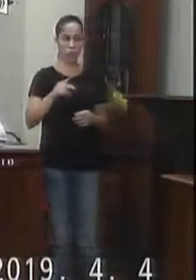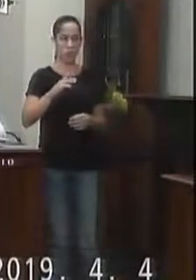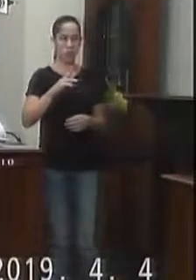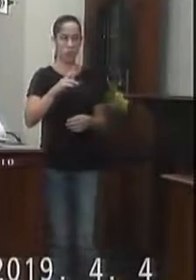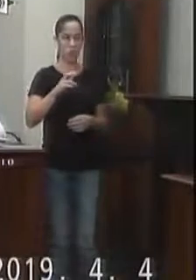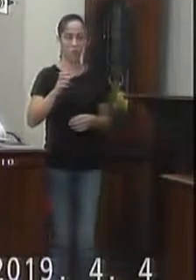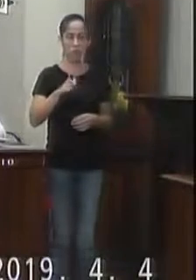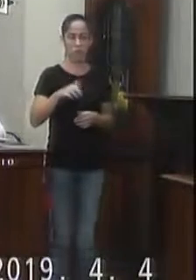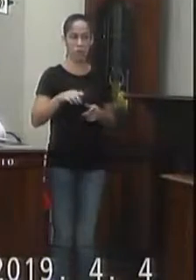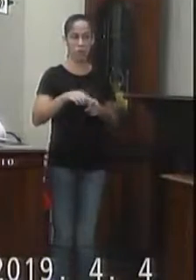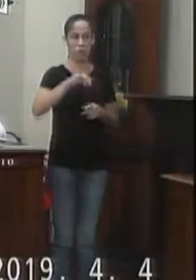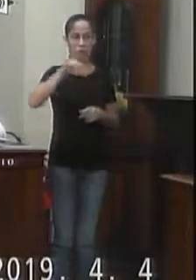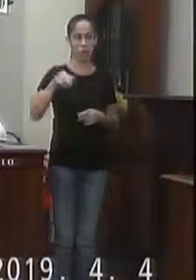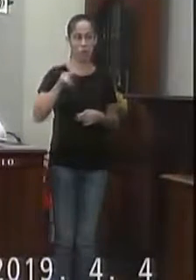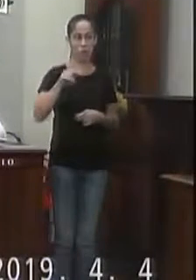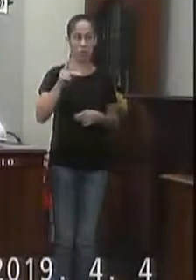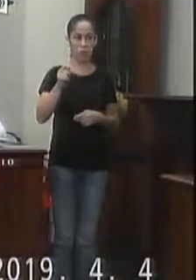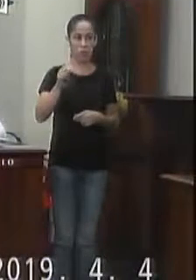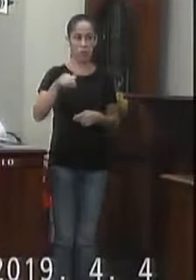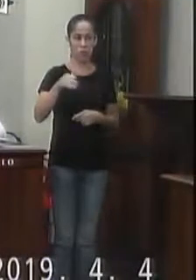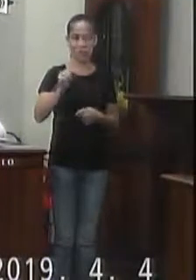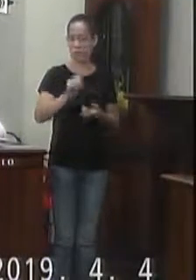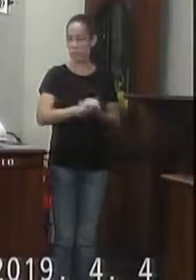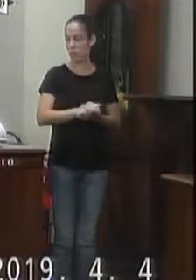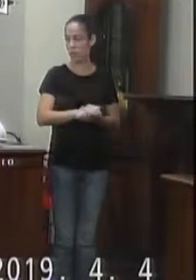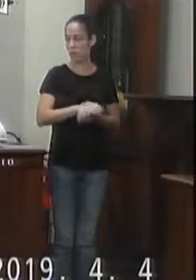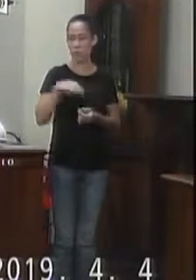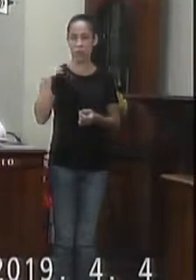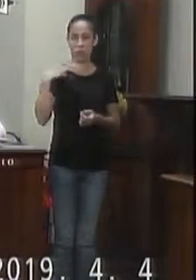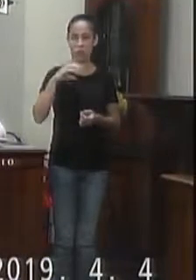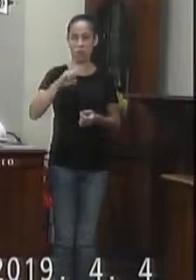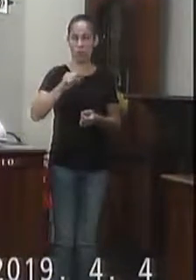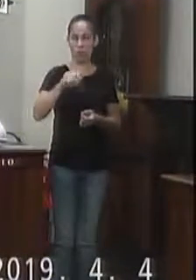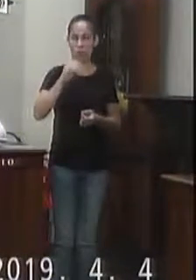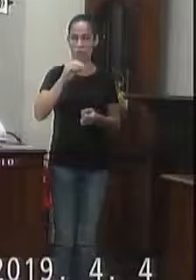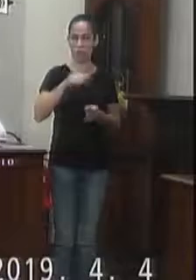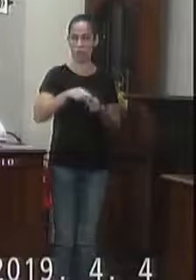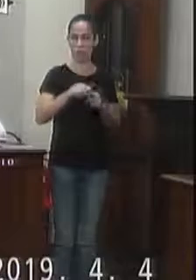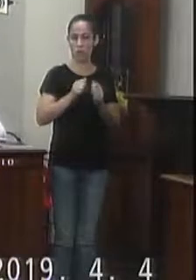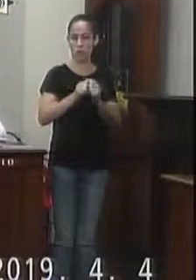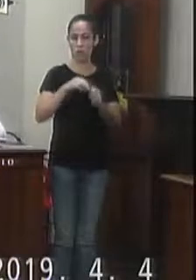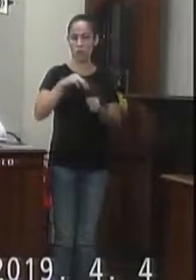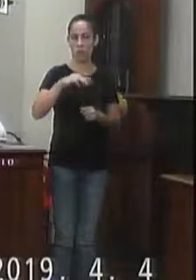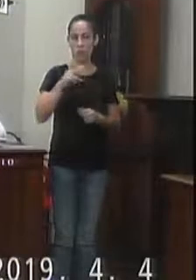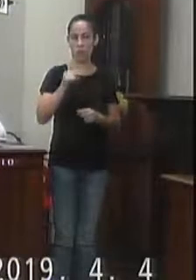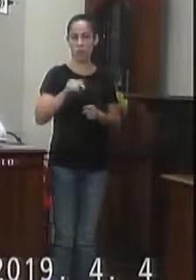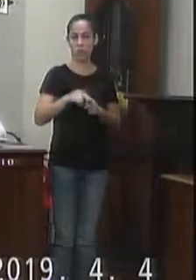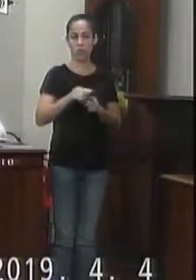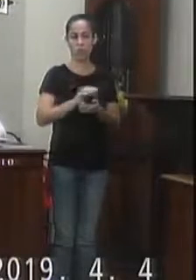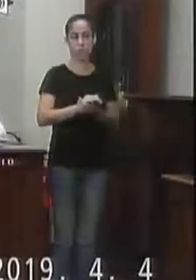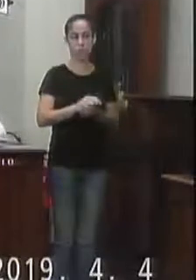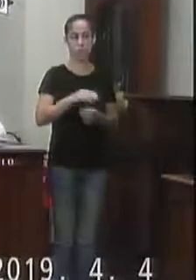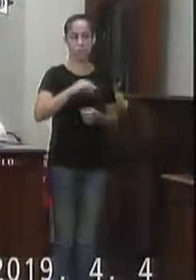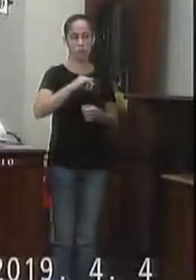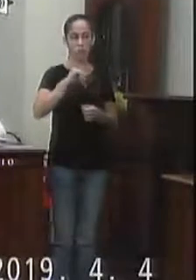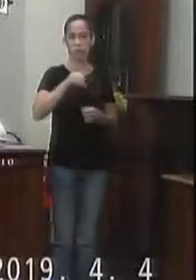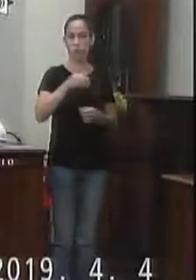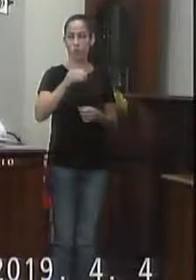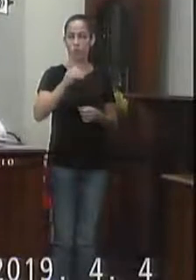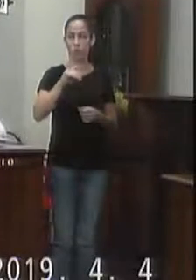localidade Barão de Juparanã. Vereadores Saulo Corrêa e Michele Cabral, bairro do João Dias, dia 12 de